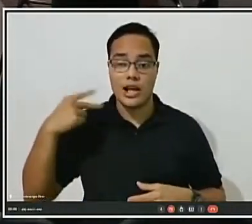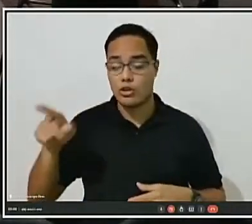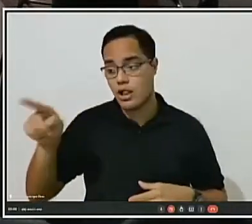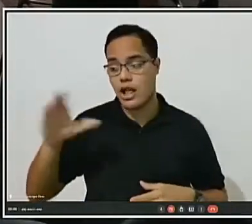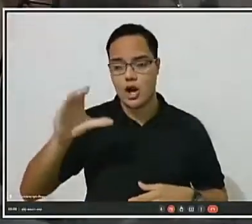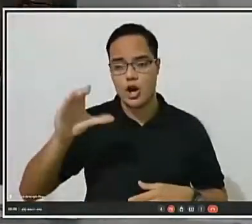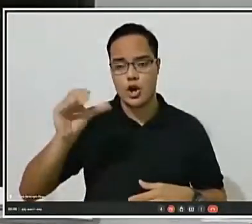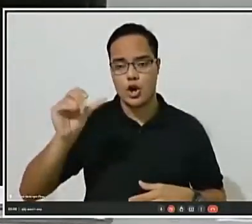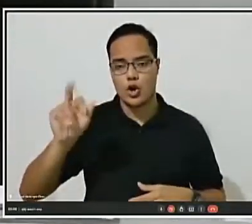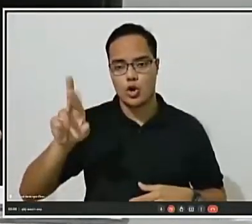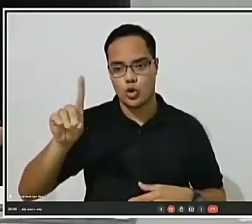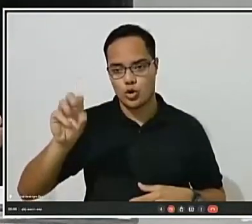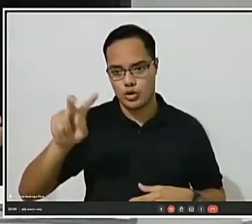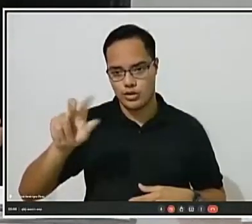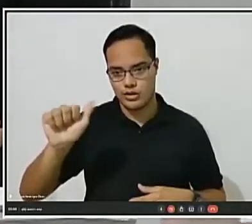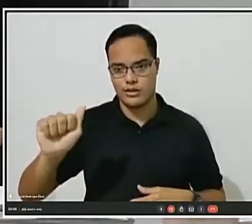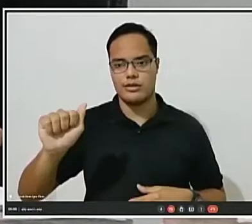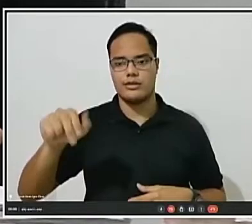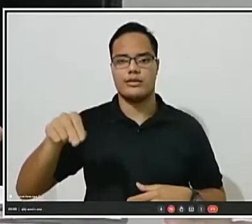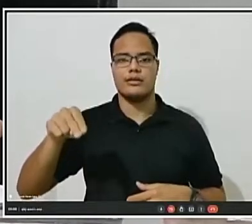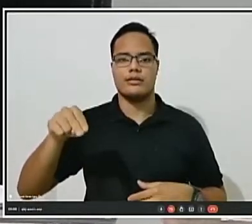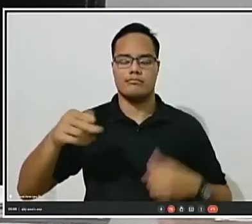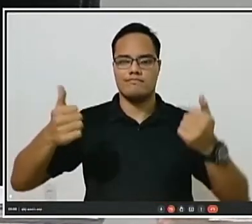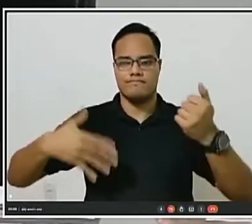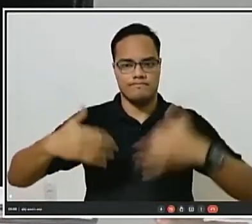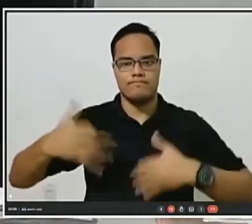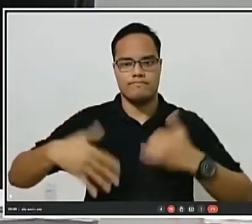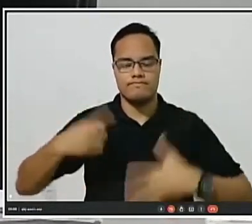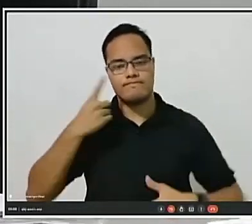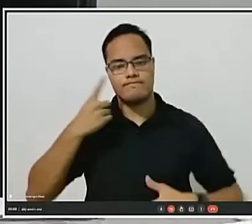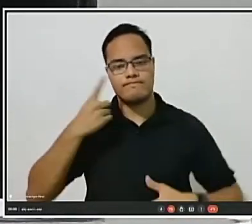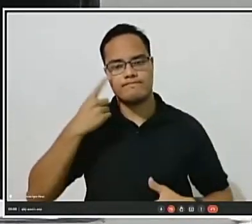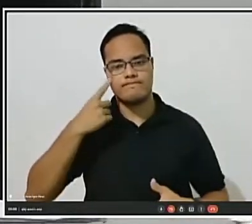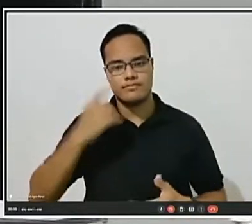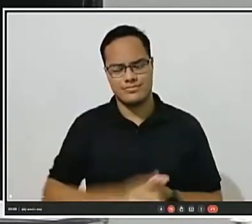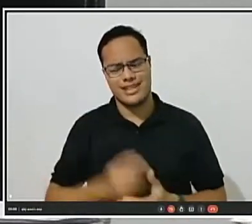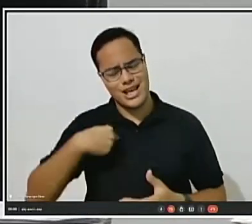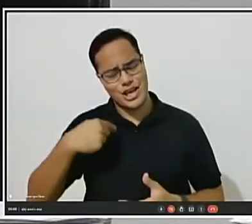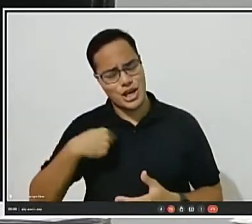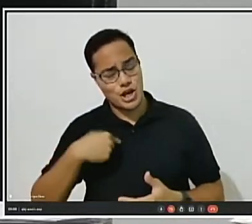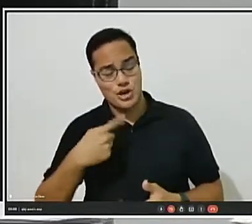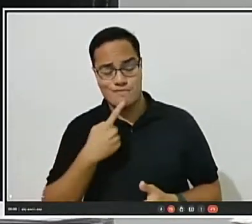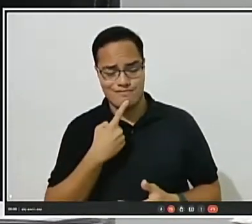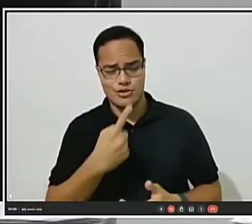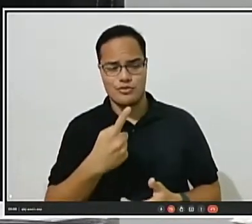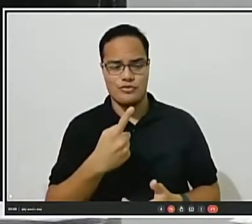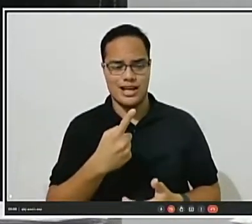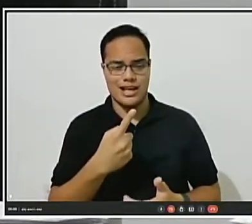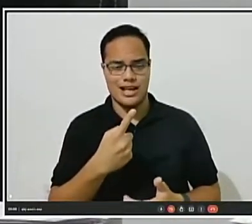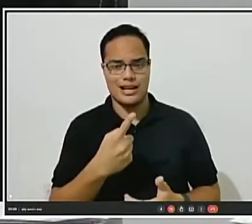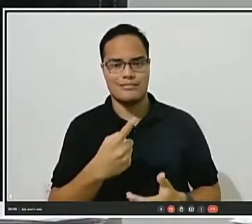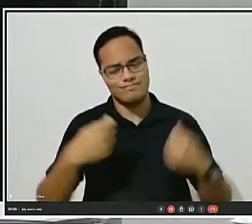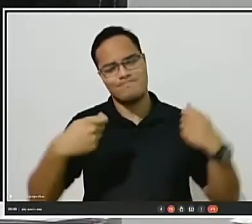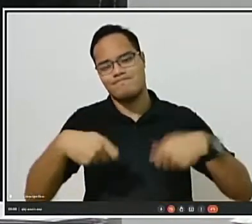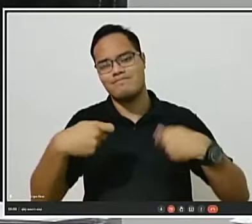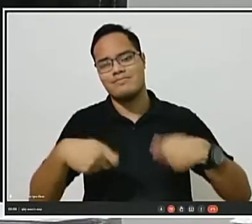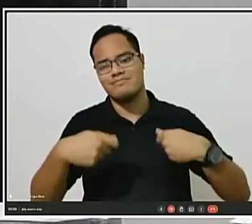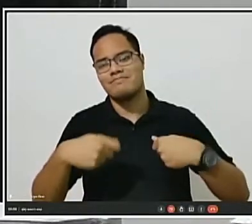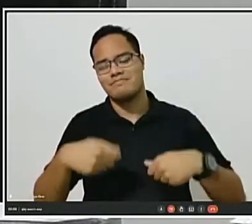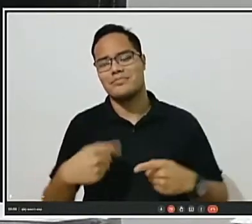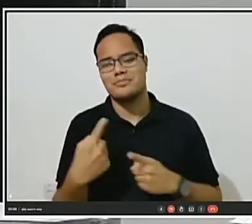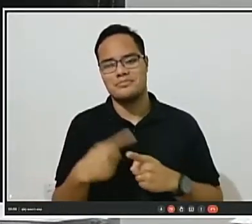Não poderia deixar de falar algumas palavras minhas a respeito